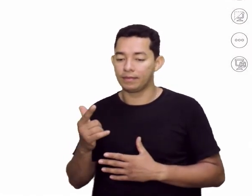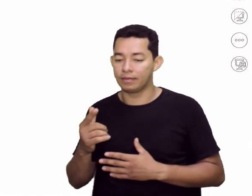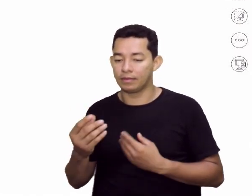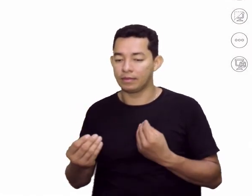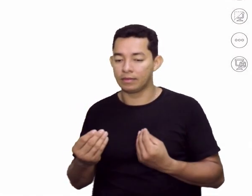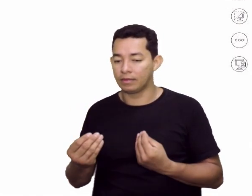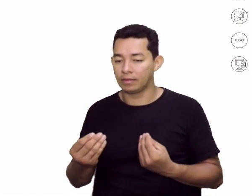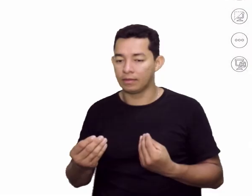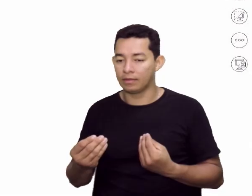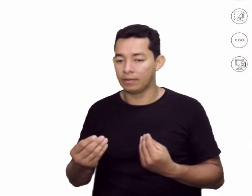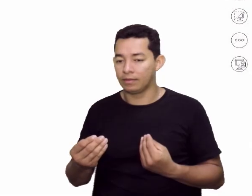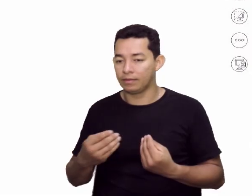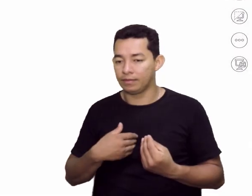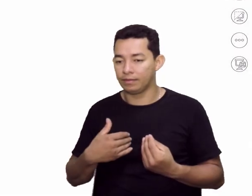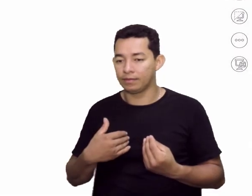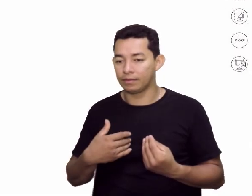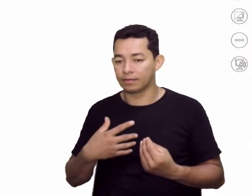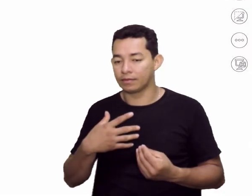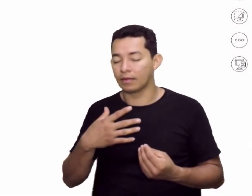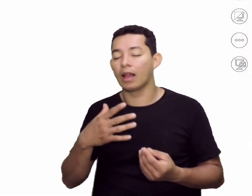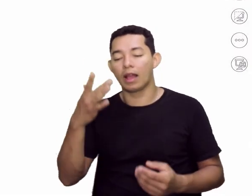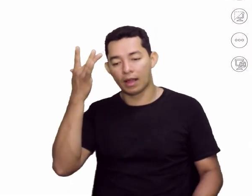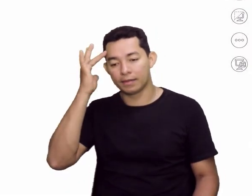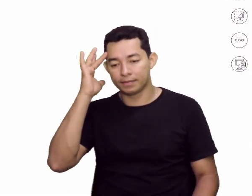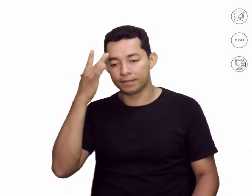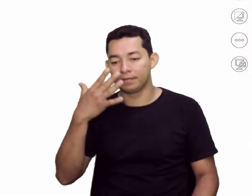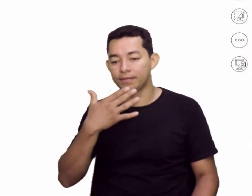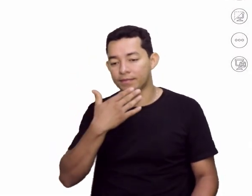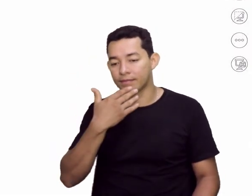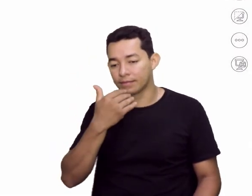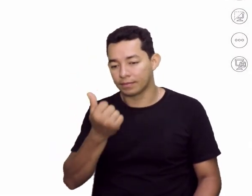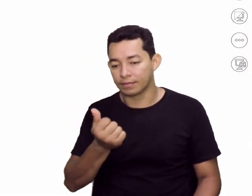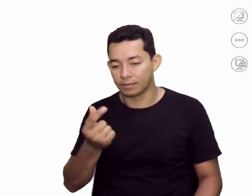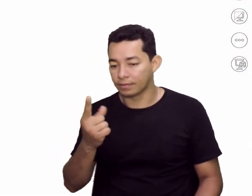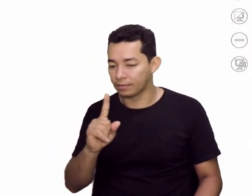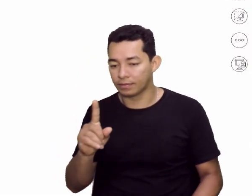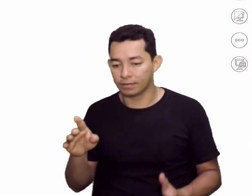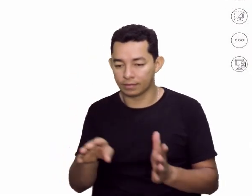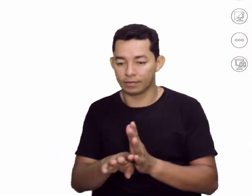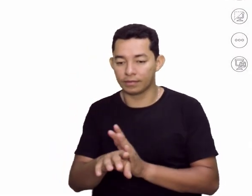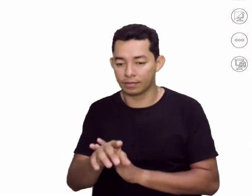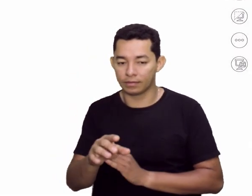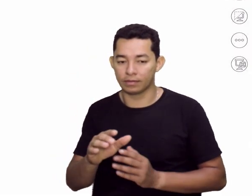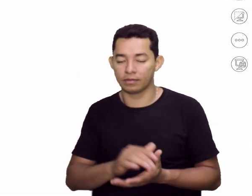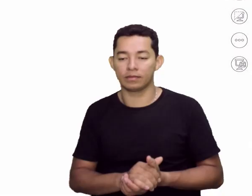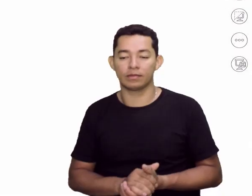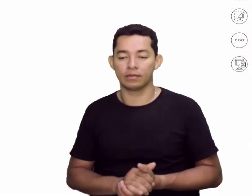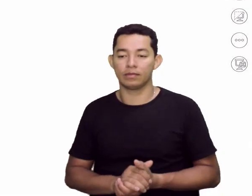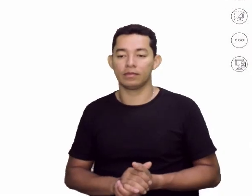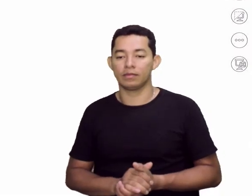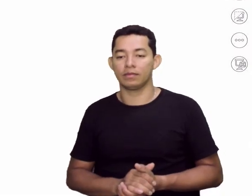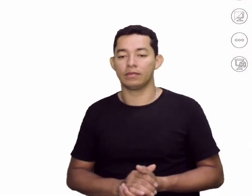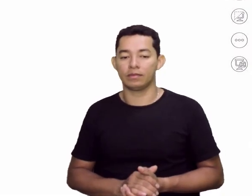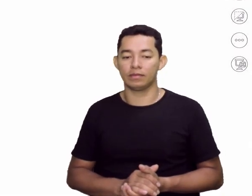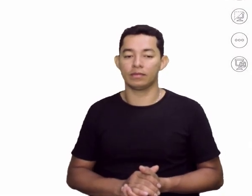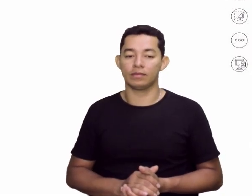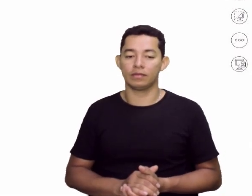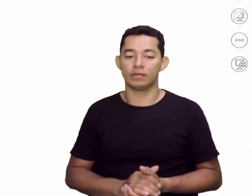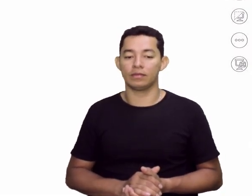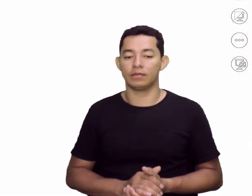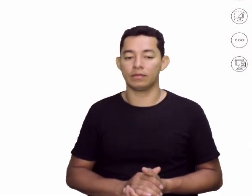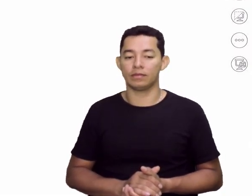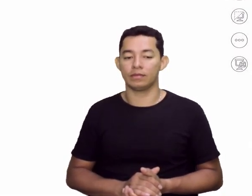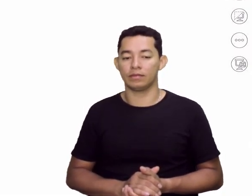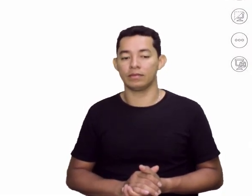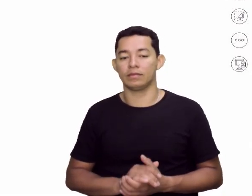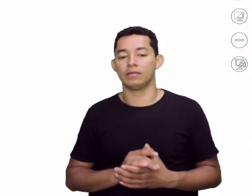lá. Mas eu até acho que é melhor não chegar nesse nível aí, tá? Houve uma exceção